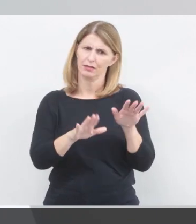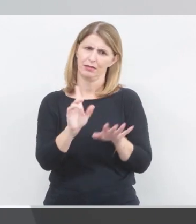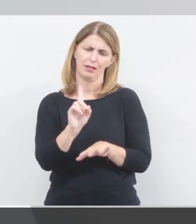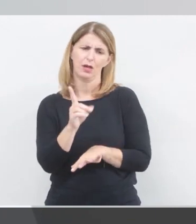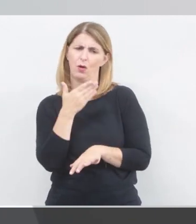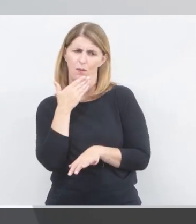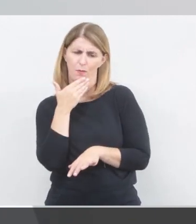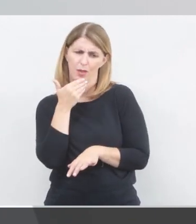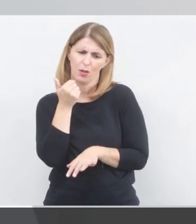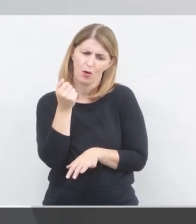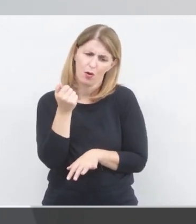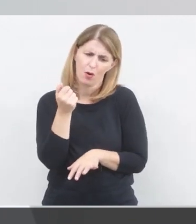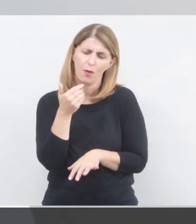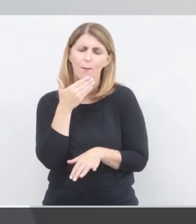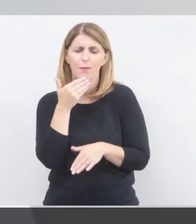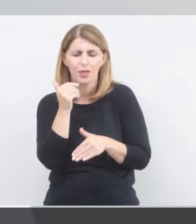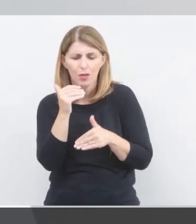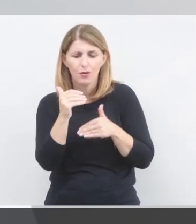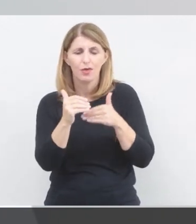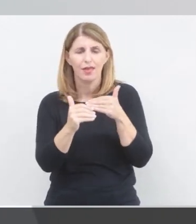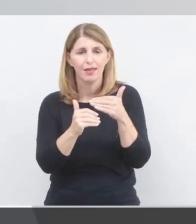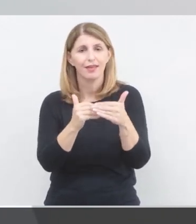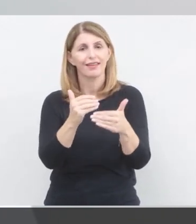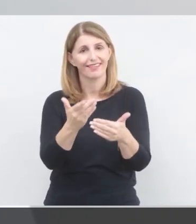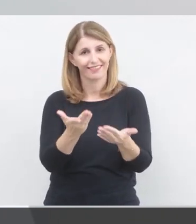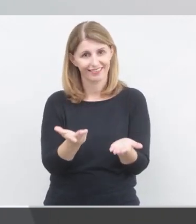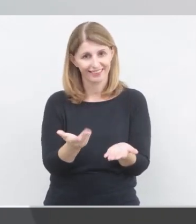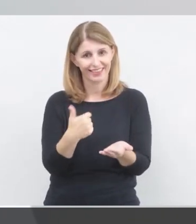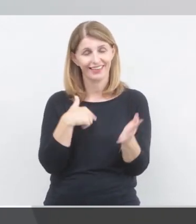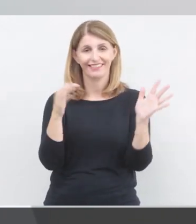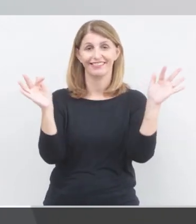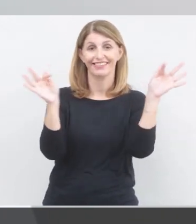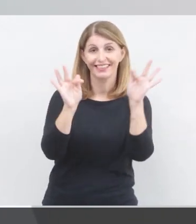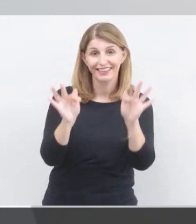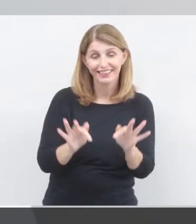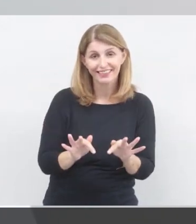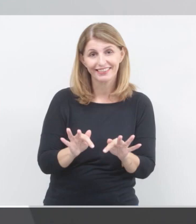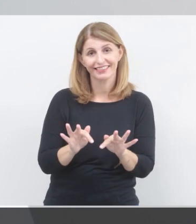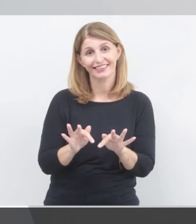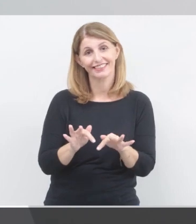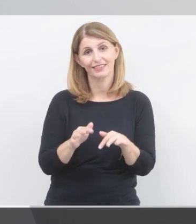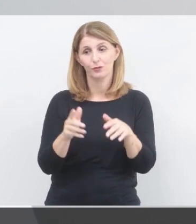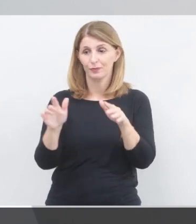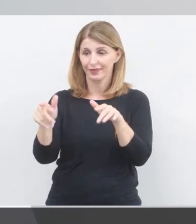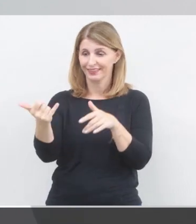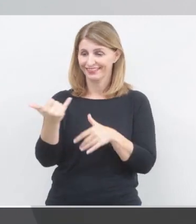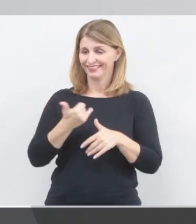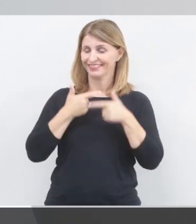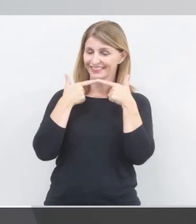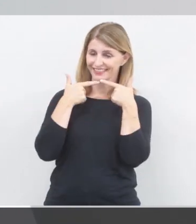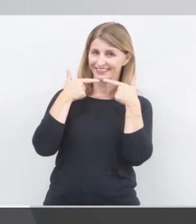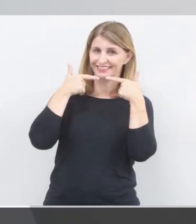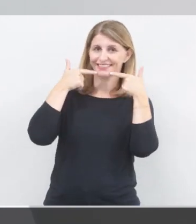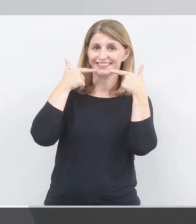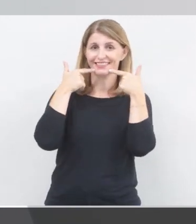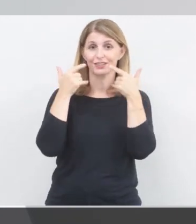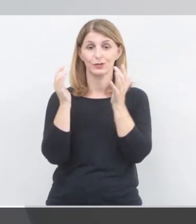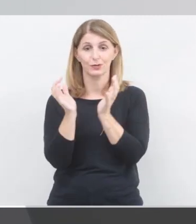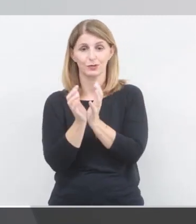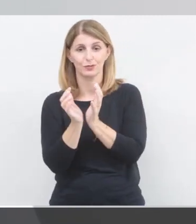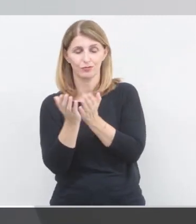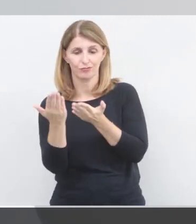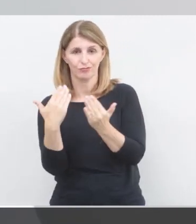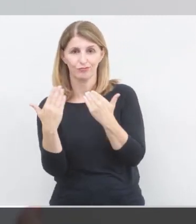ou não. Não tô 100%, mas melhorei muito. Estou muito feliz, o sorriso deles